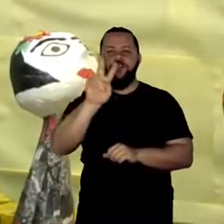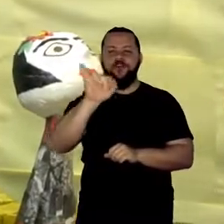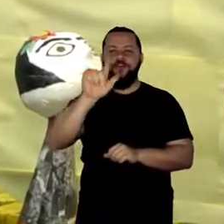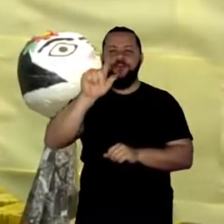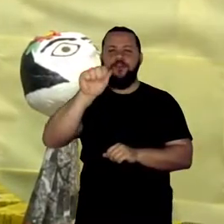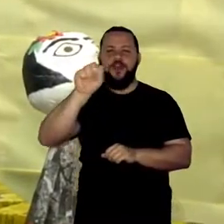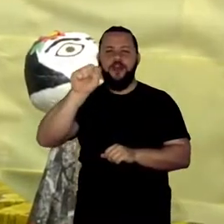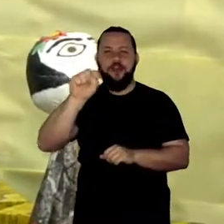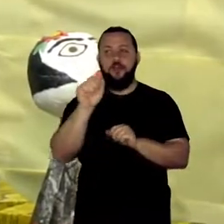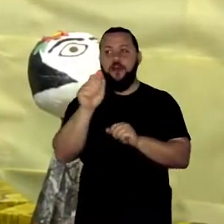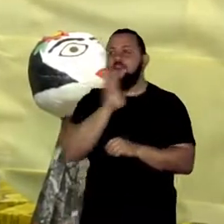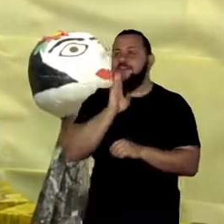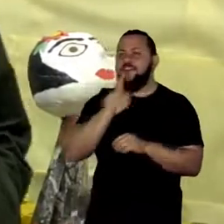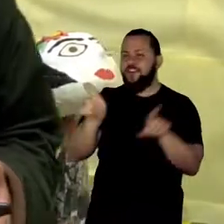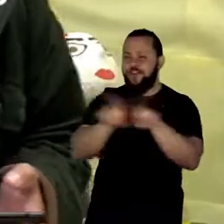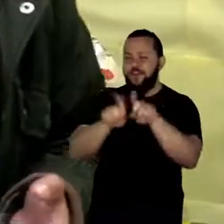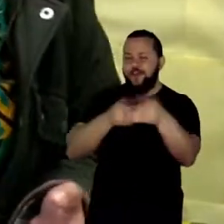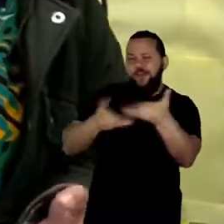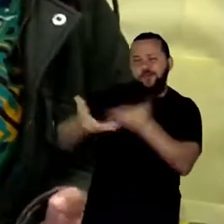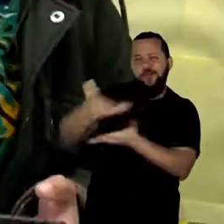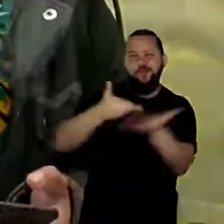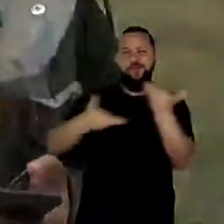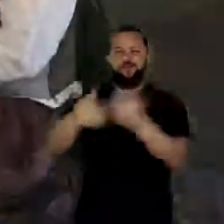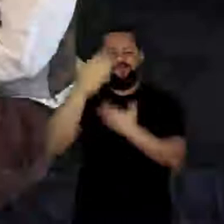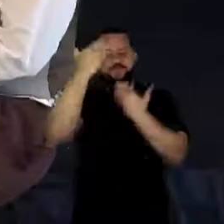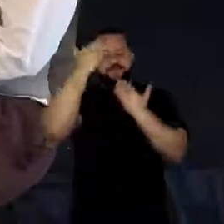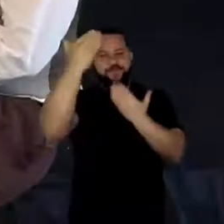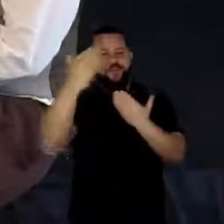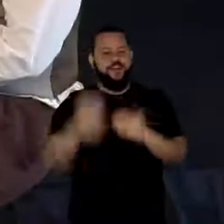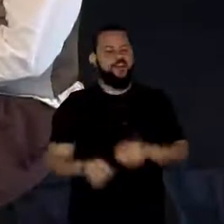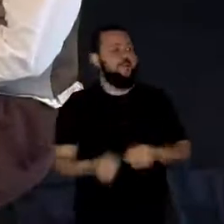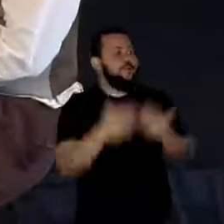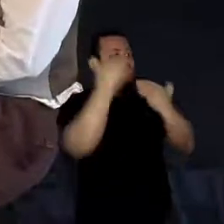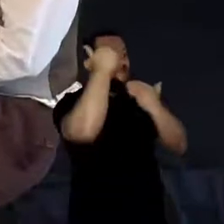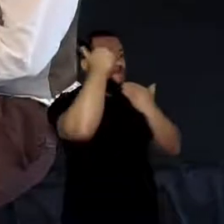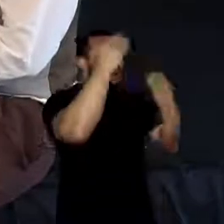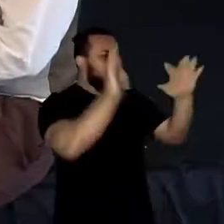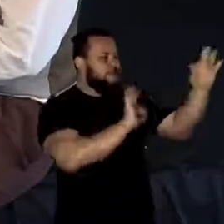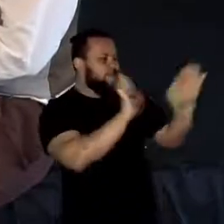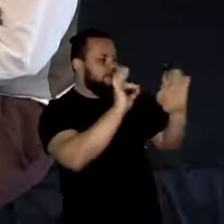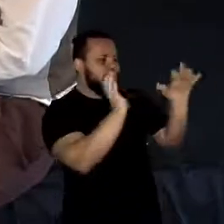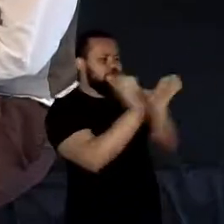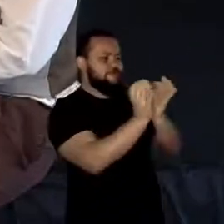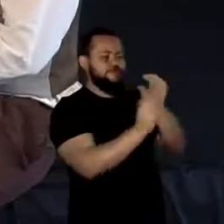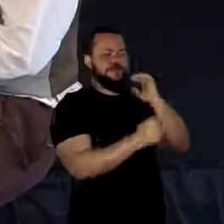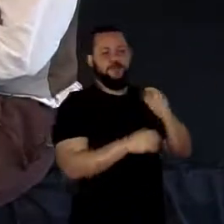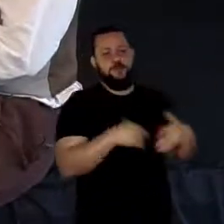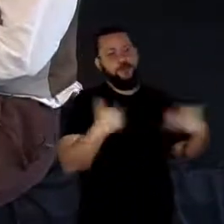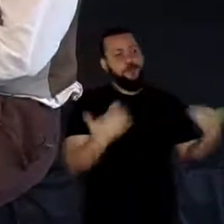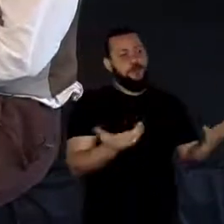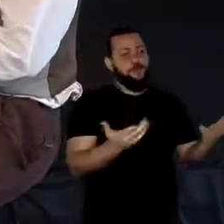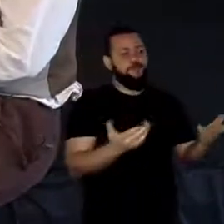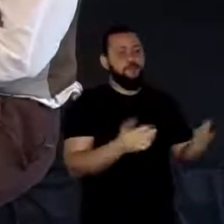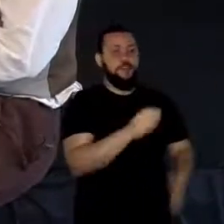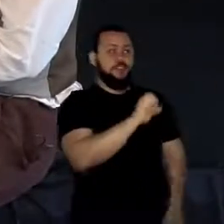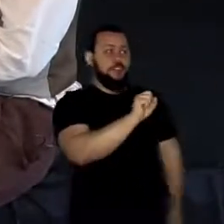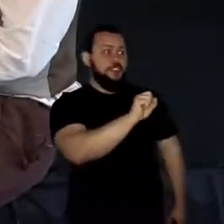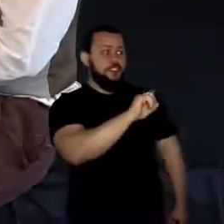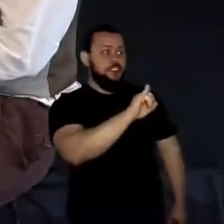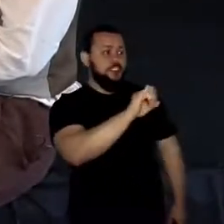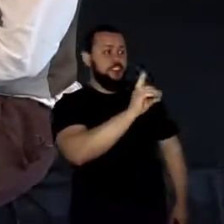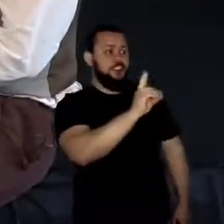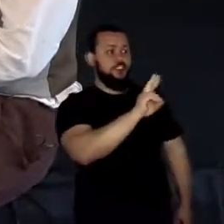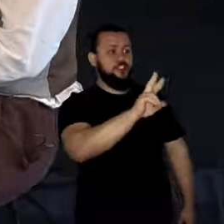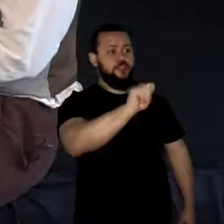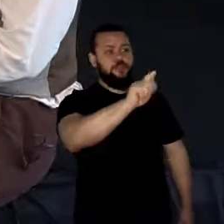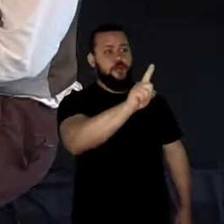vocês que estão aí de casa. É isso. Obrigada. Obrigada, produção. Então é isso, Cidval. Se você quiser